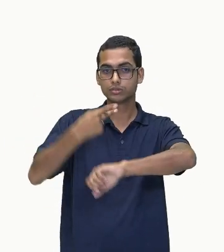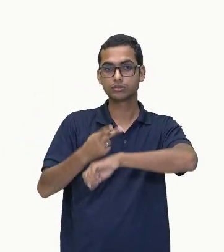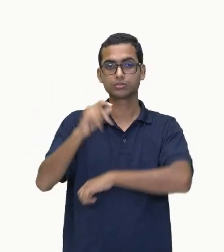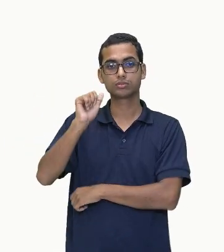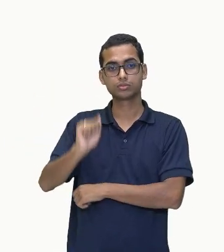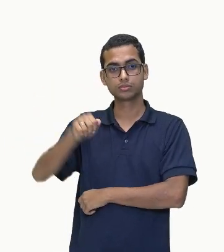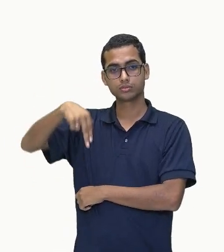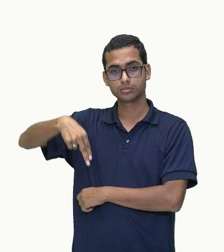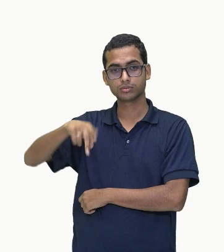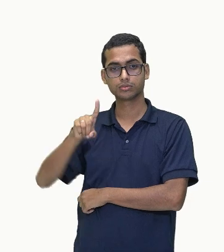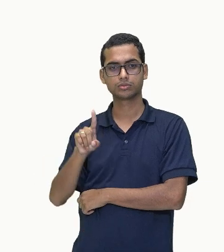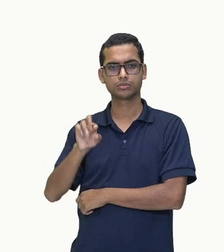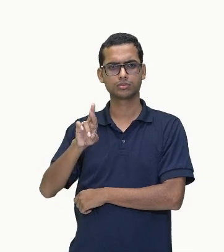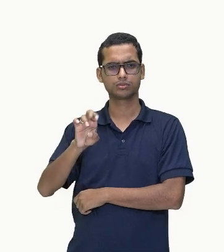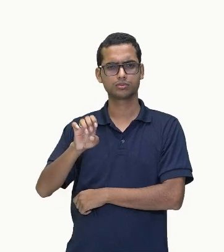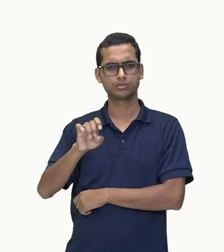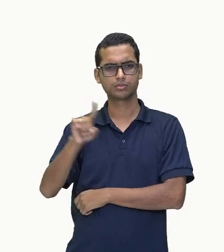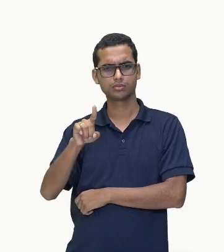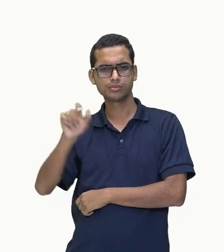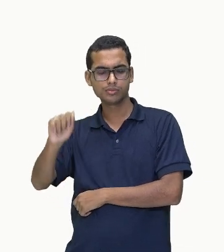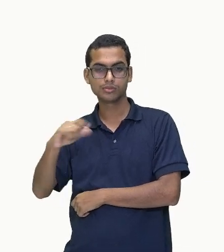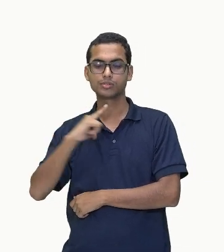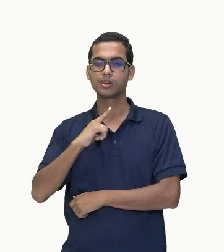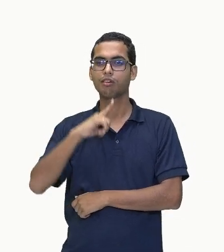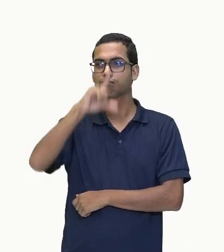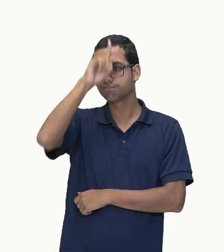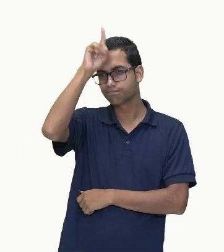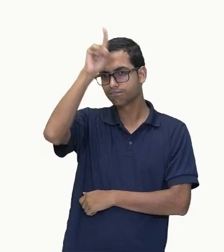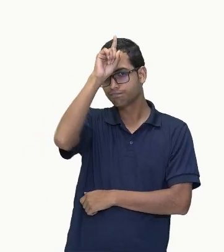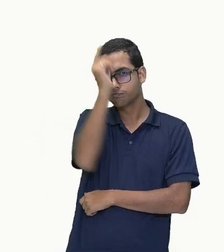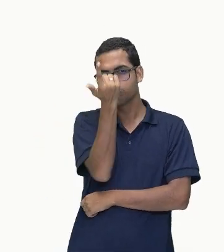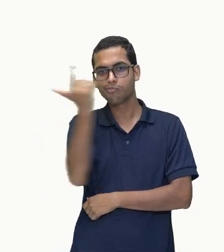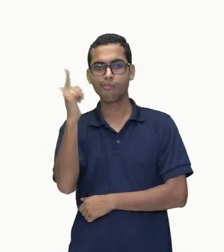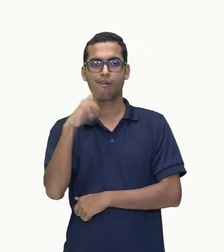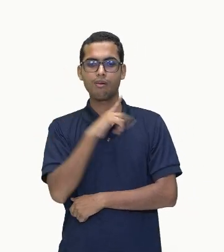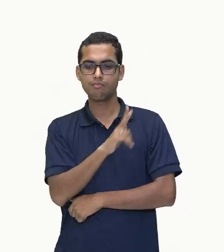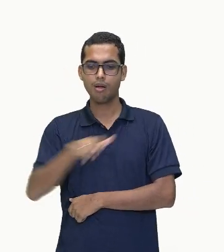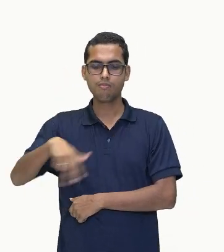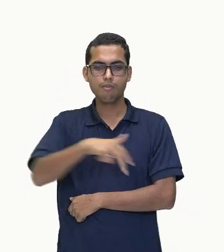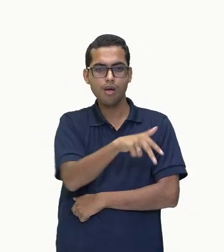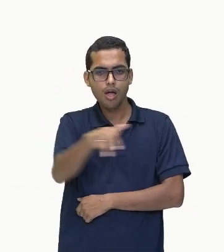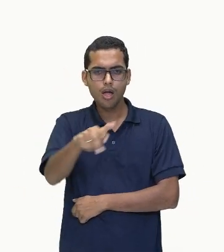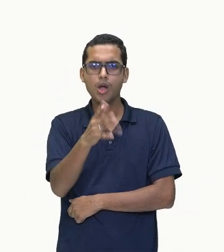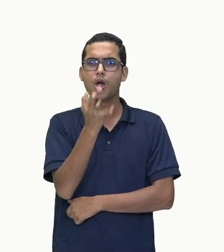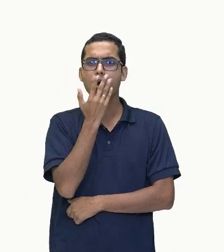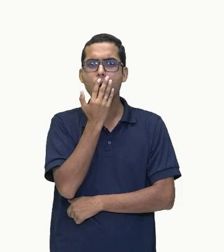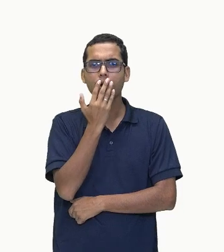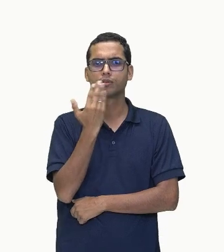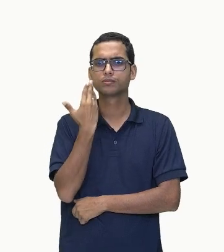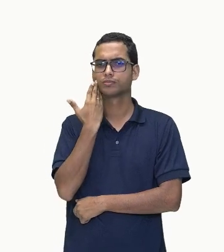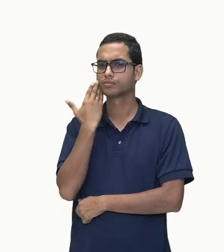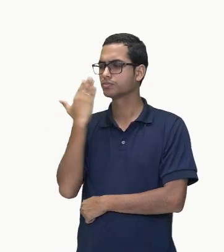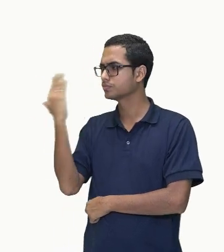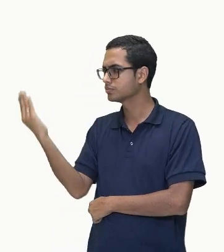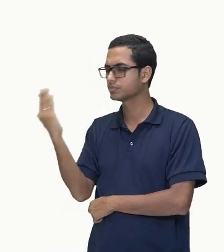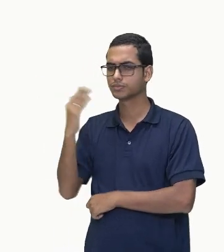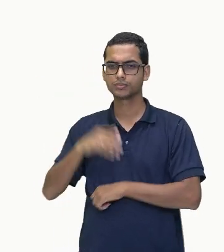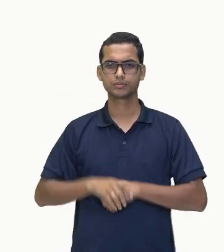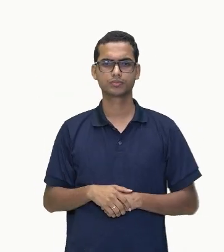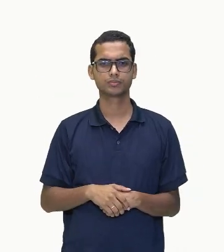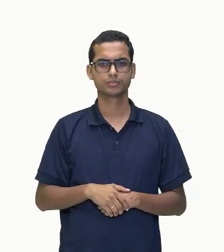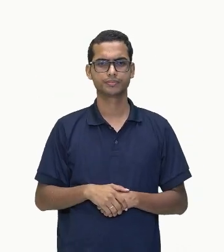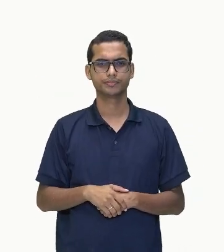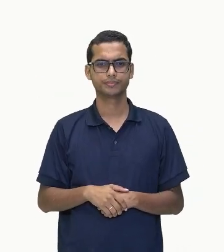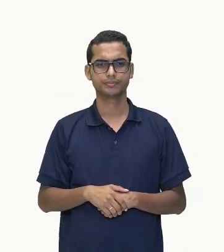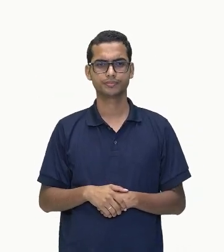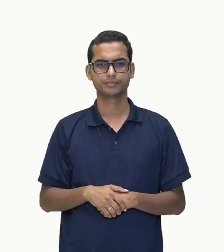já quis inventar outra moda, ó. Ela já fez esse percurso verde. Deixa eu colocar de verde aqui. Ó,